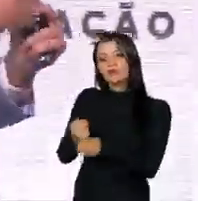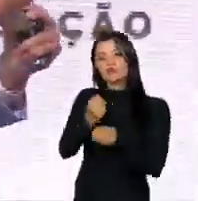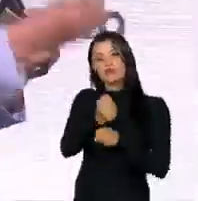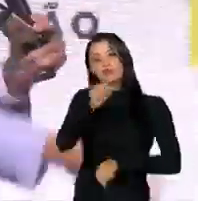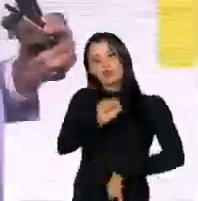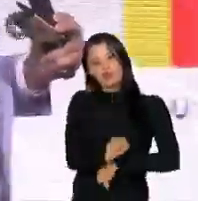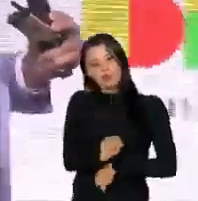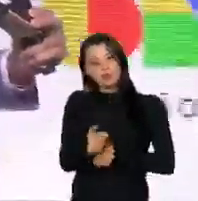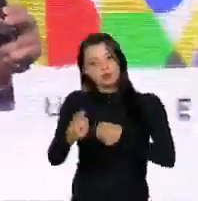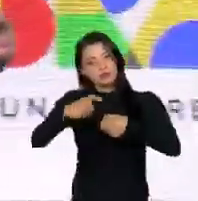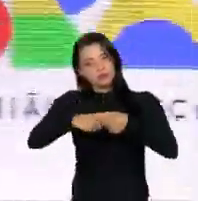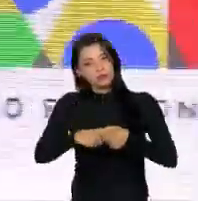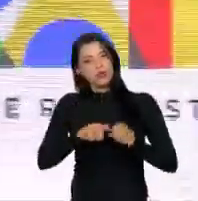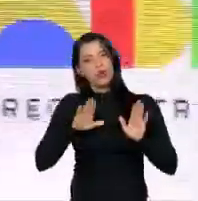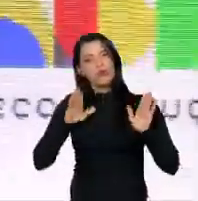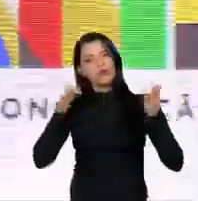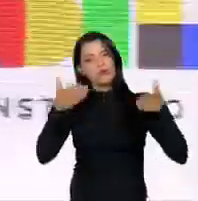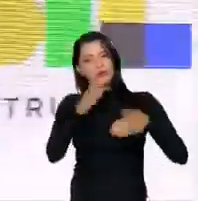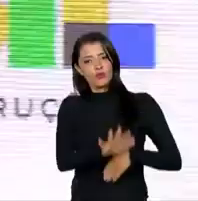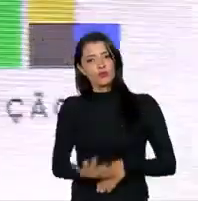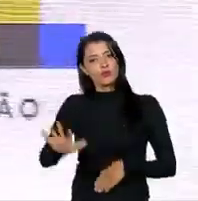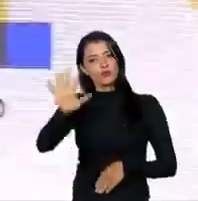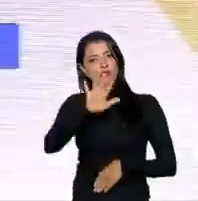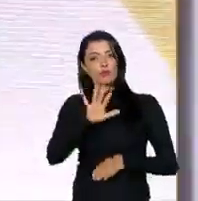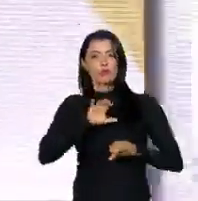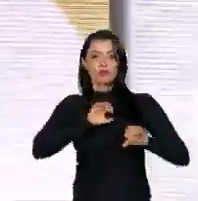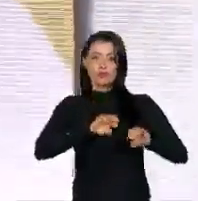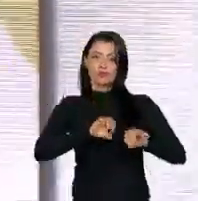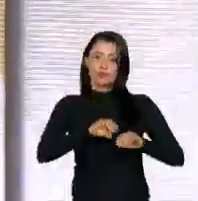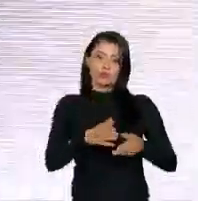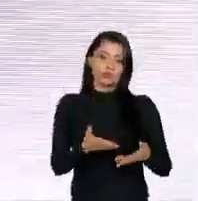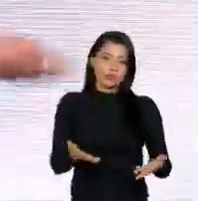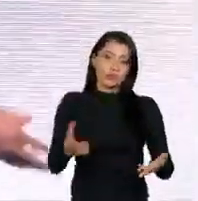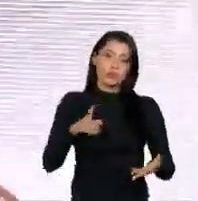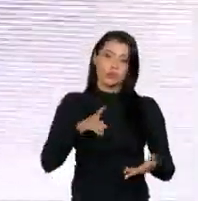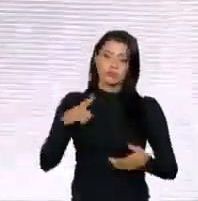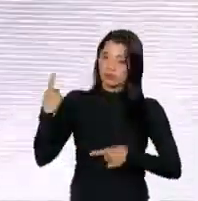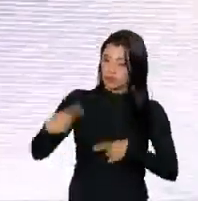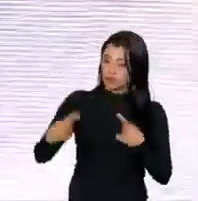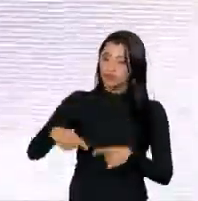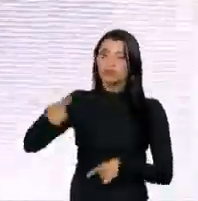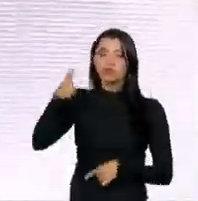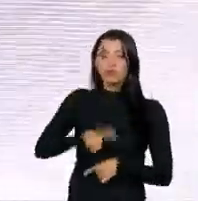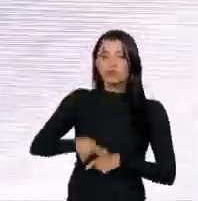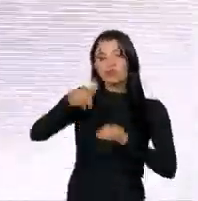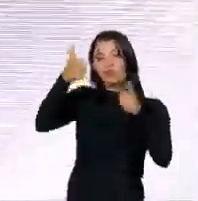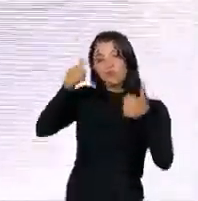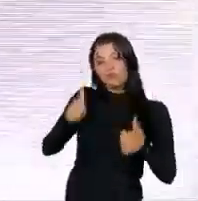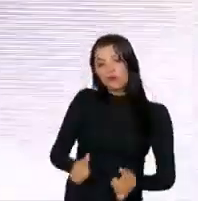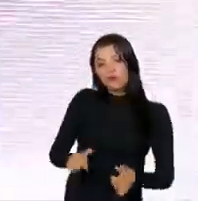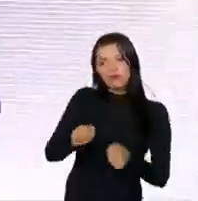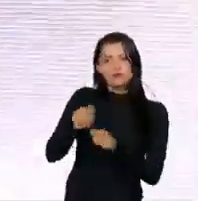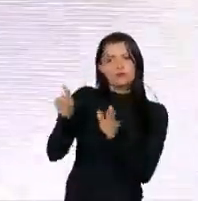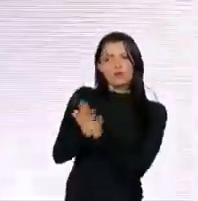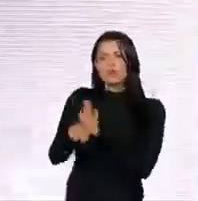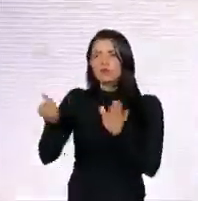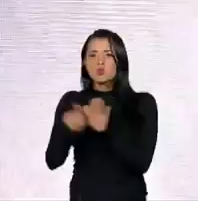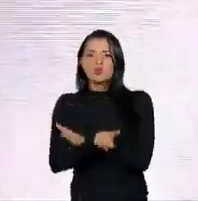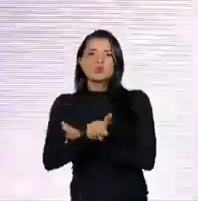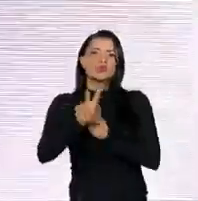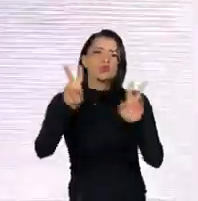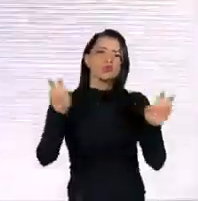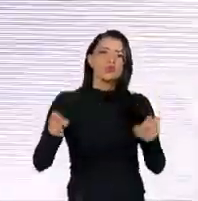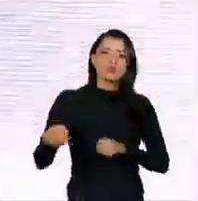de reconstituir o Fórum Nacional de Educação, de rediscutir e avaliar e fazer uma consulta sobre a questão do novo